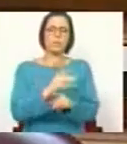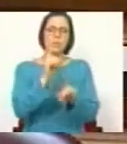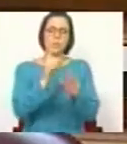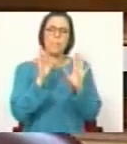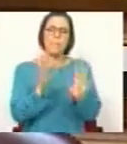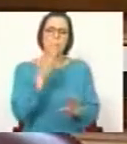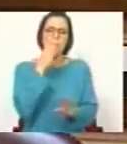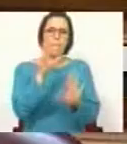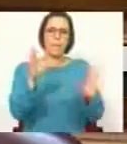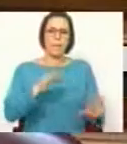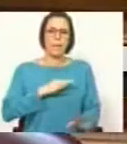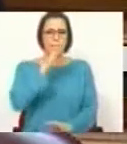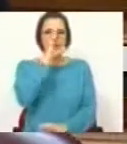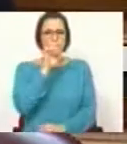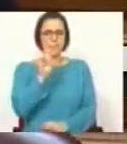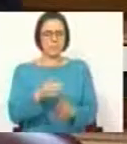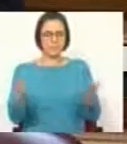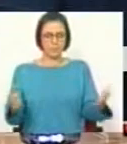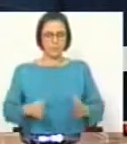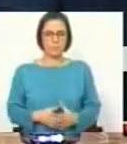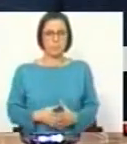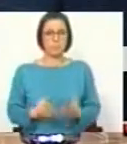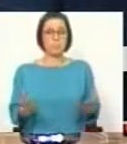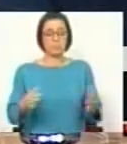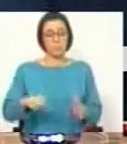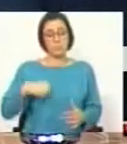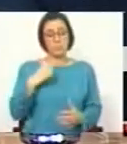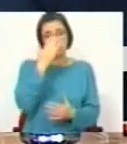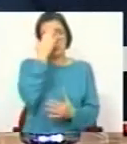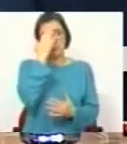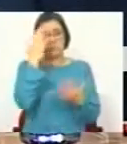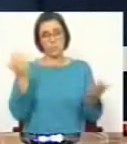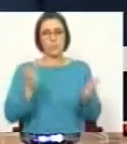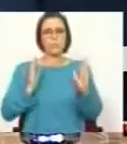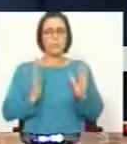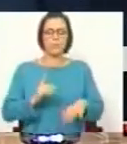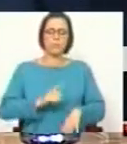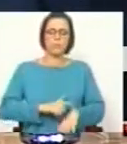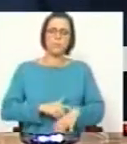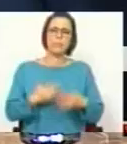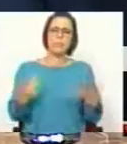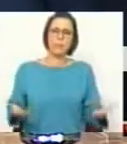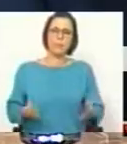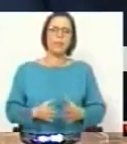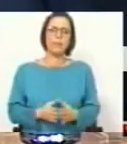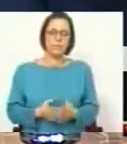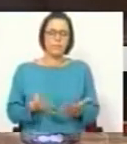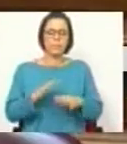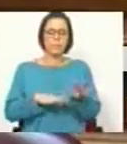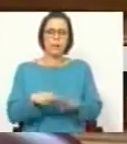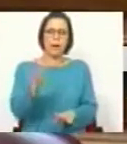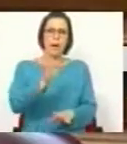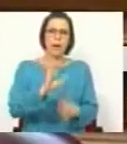que é preciso dizer, Sr. Primeiro-Ministro, é que os verdes julgam que já é tempo de deixar de